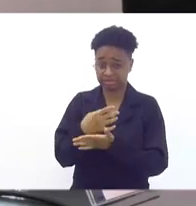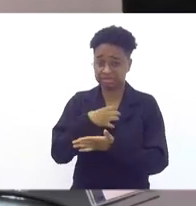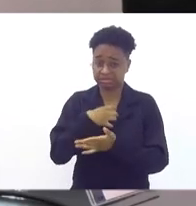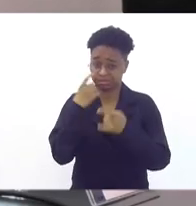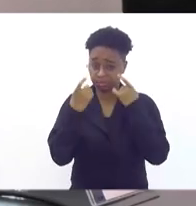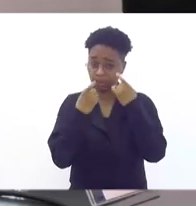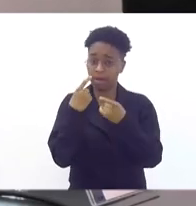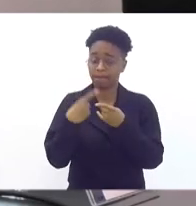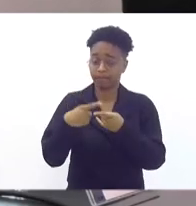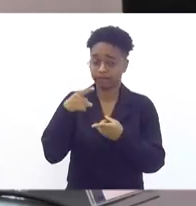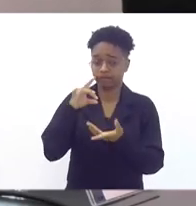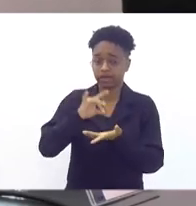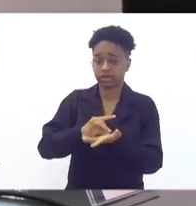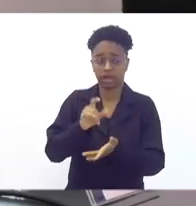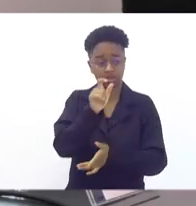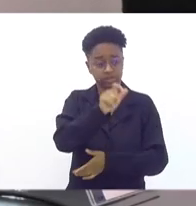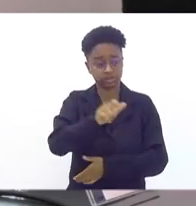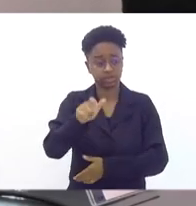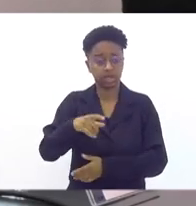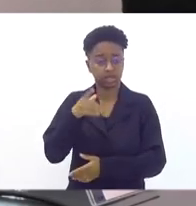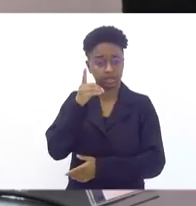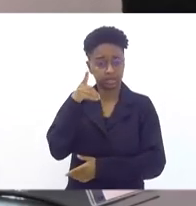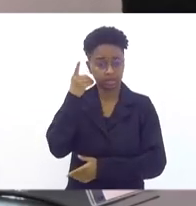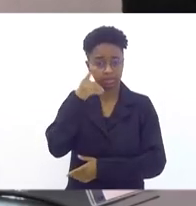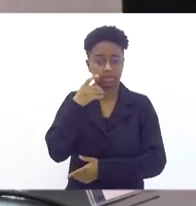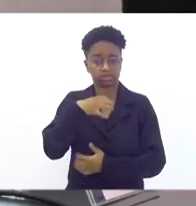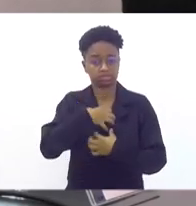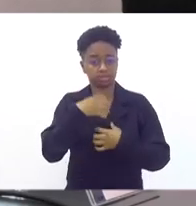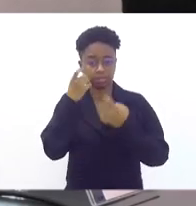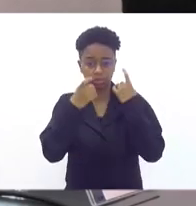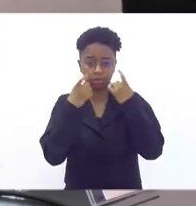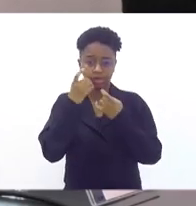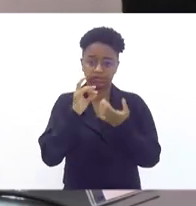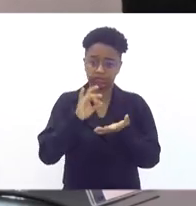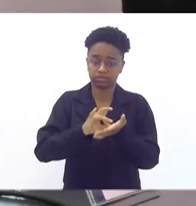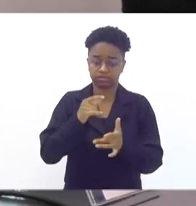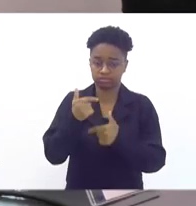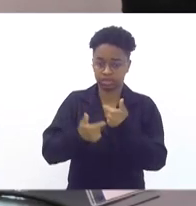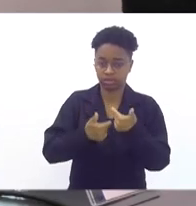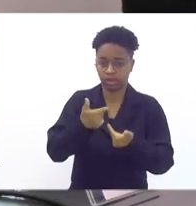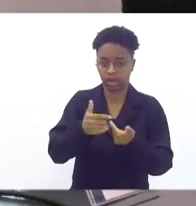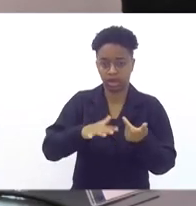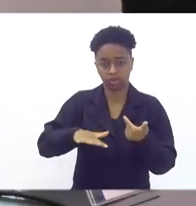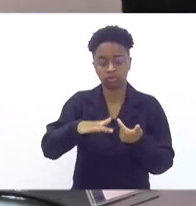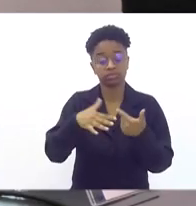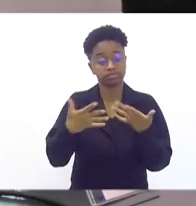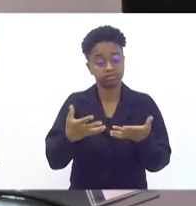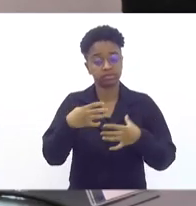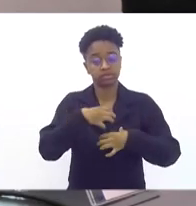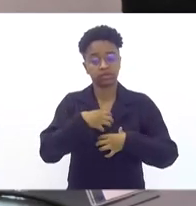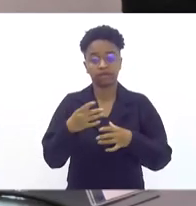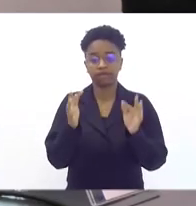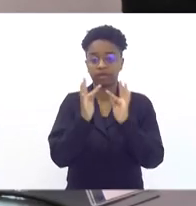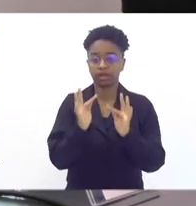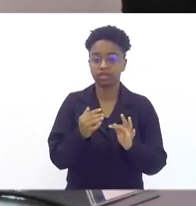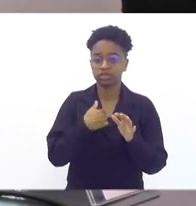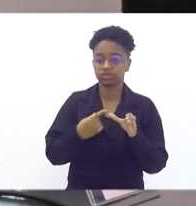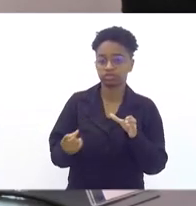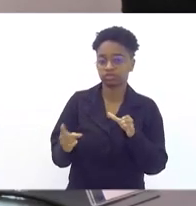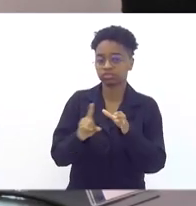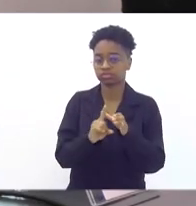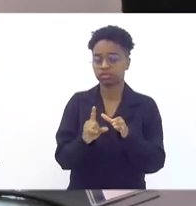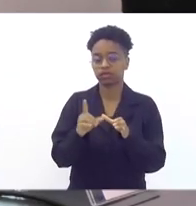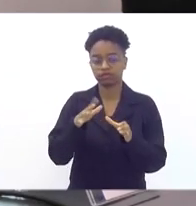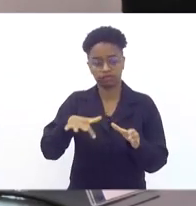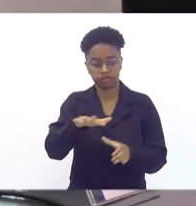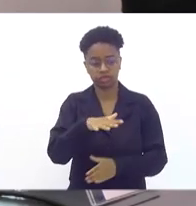são deputados realmente que estão preocupados com a verdade com trabalho e fico muito feliz de fazer parte desse time pessoas aqui que